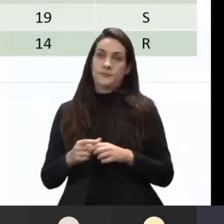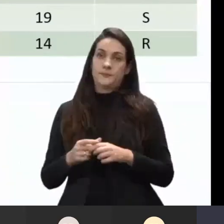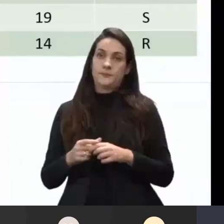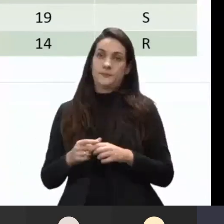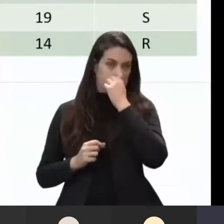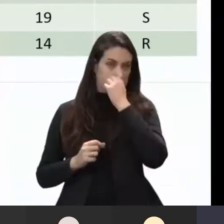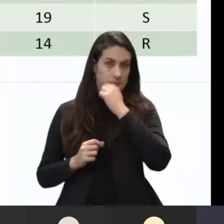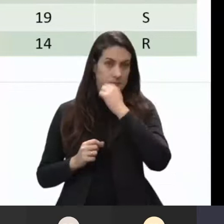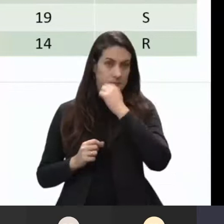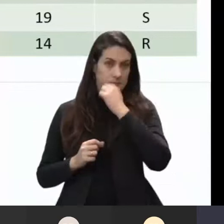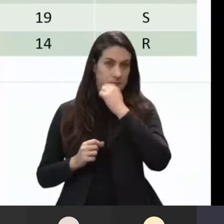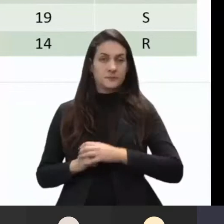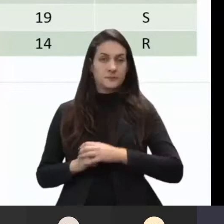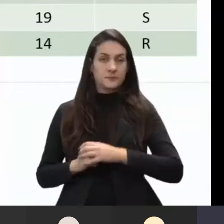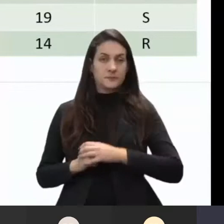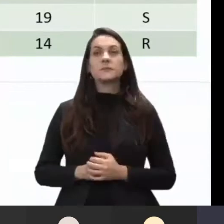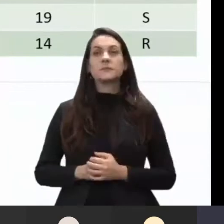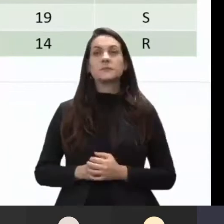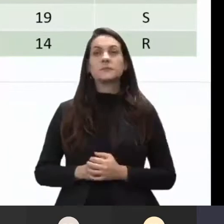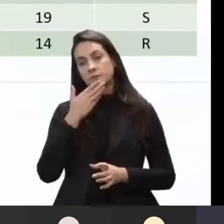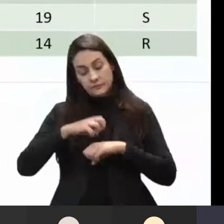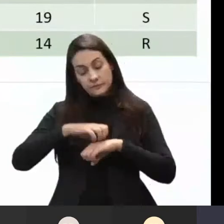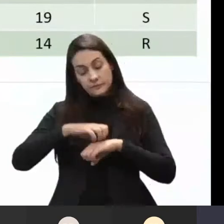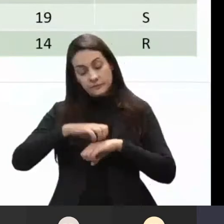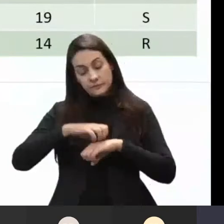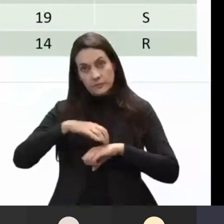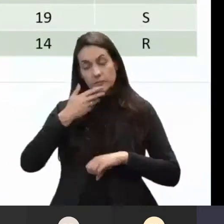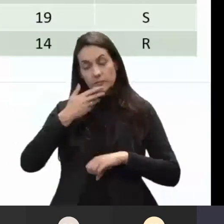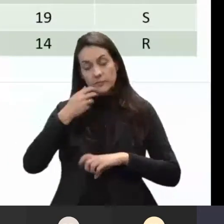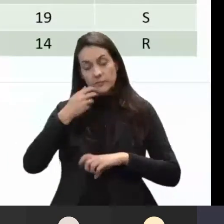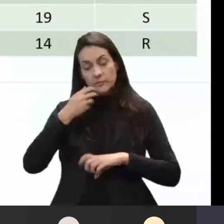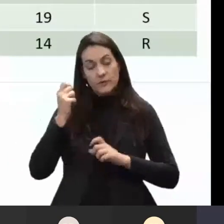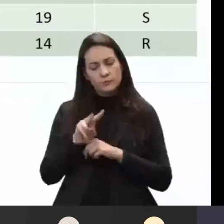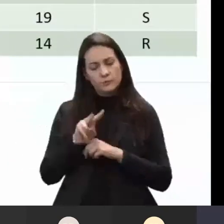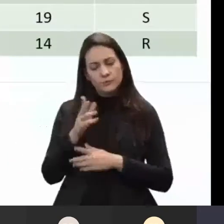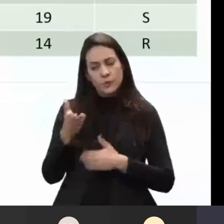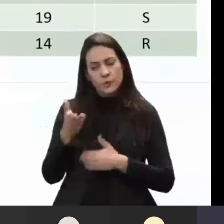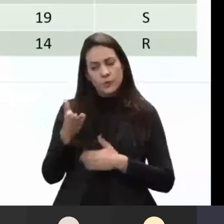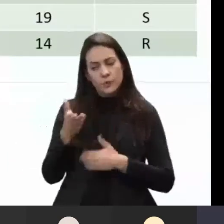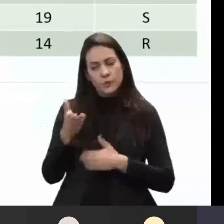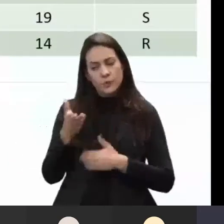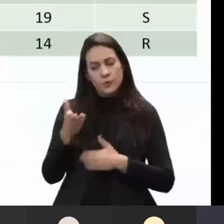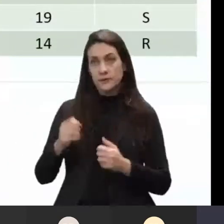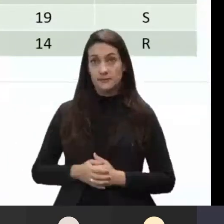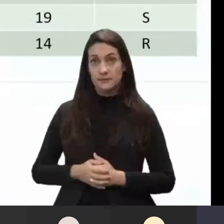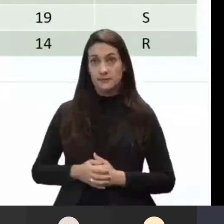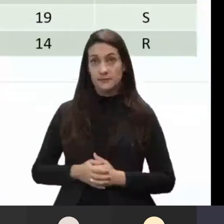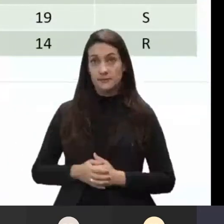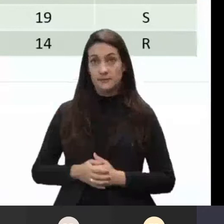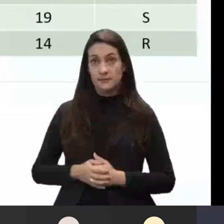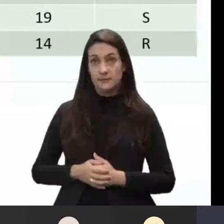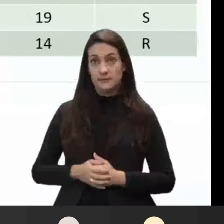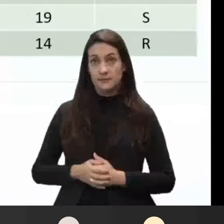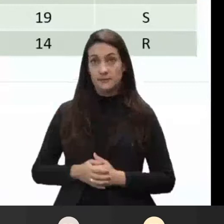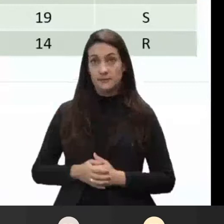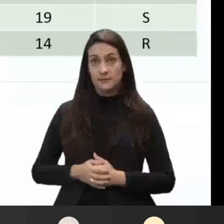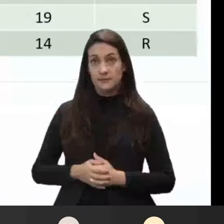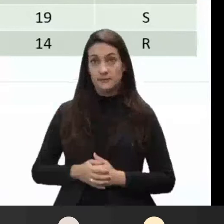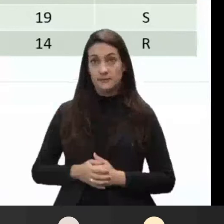o melhor para tratar essa infecção, mas nós não sabemos. Por quê? Porque de acordo com a tabelinha, nós